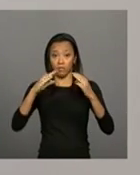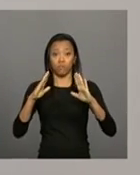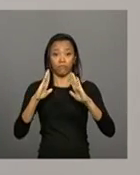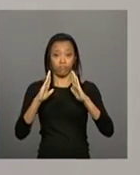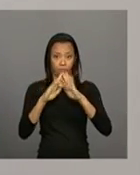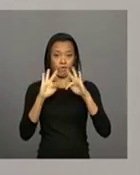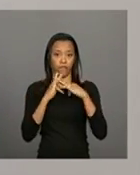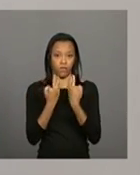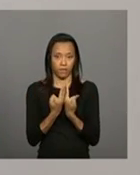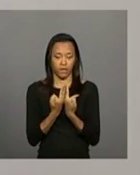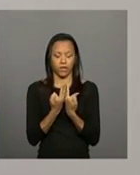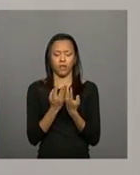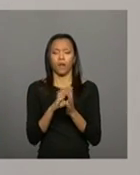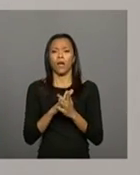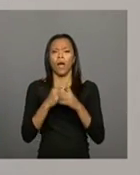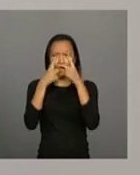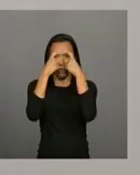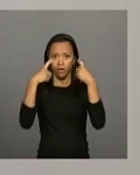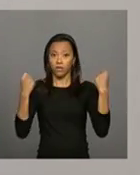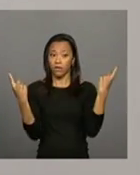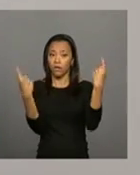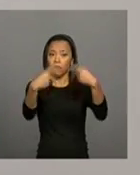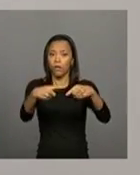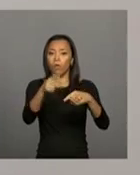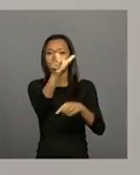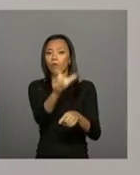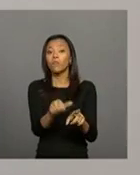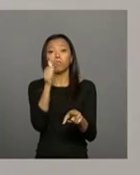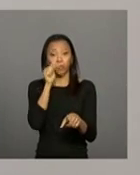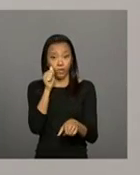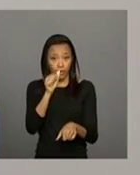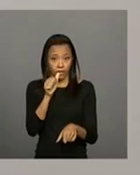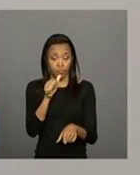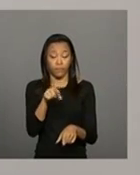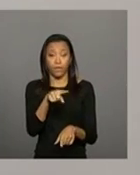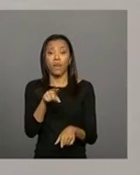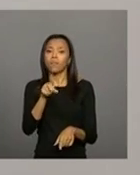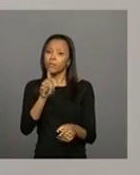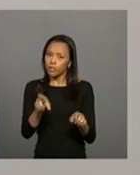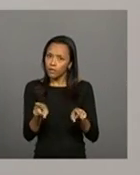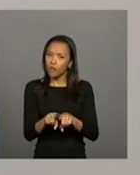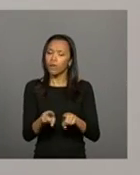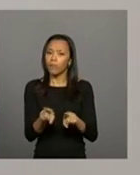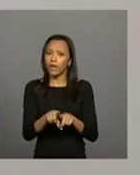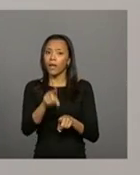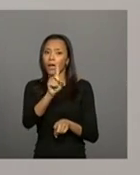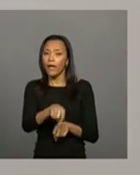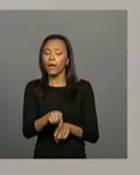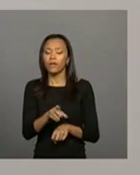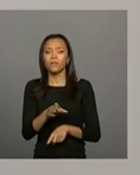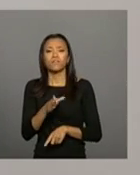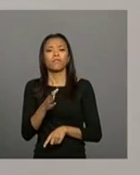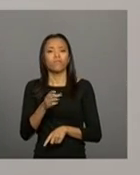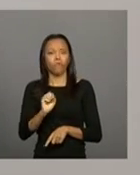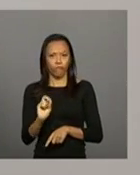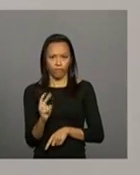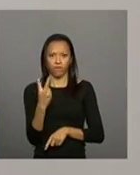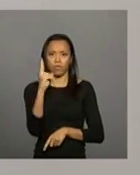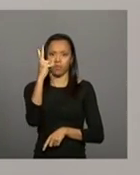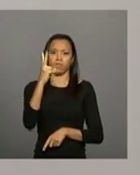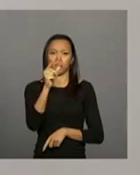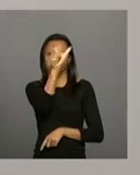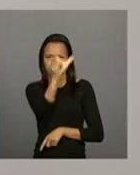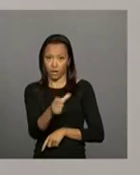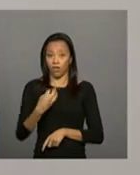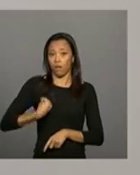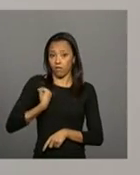combate à violência contra a mulher também significa reconhecer o papel da mulher dentro de